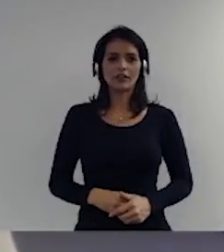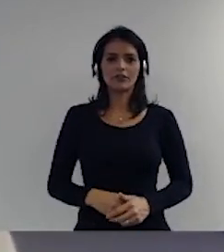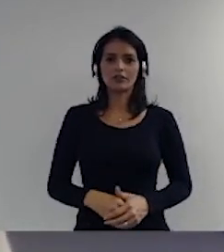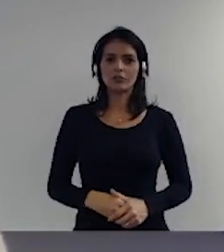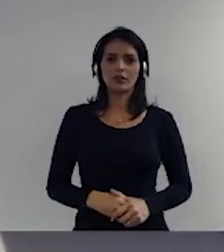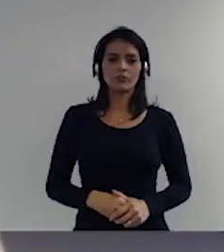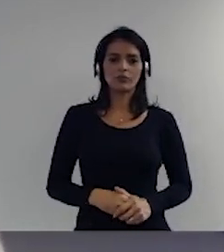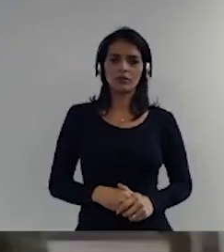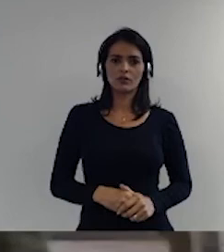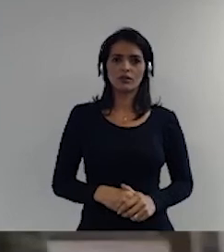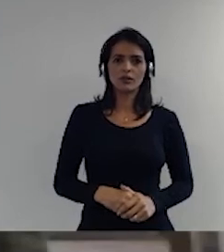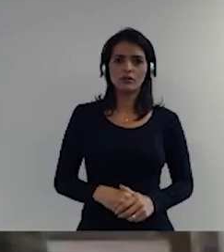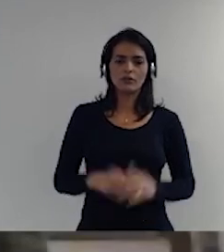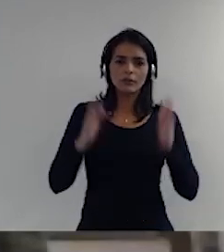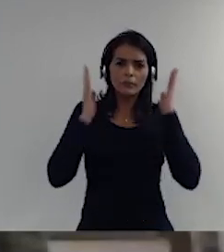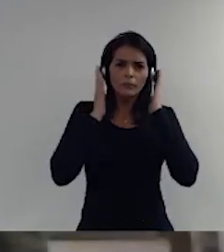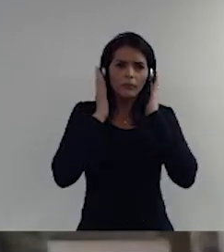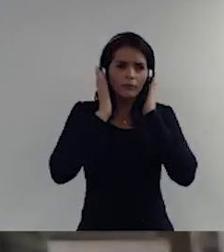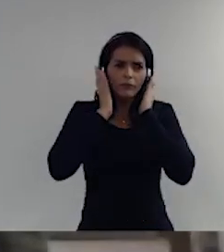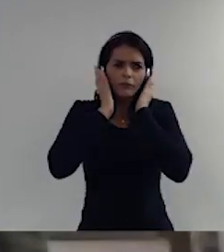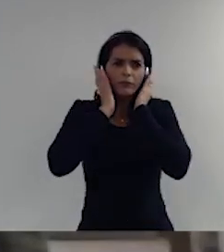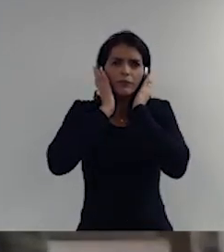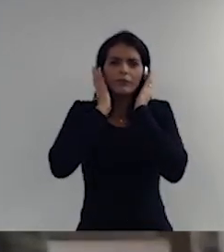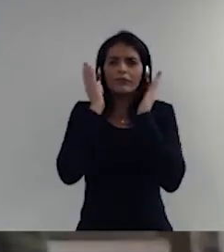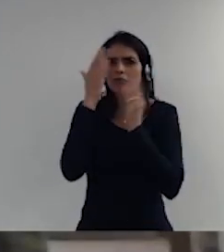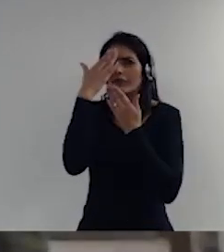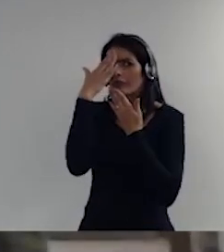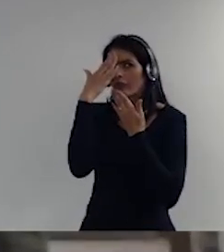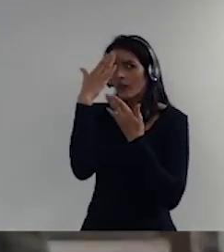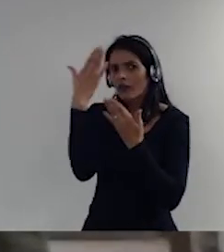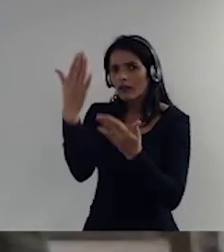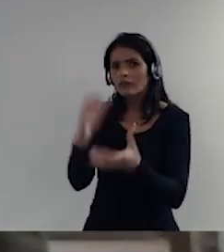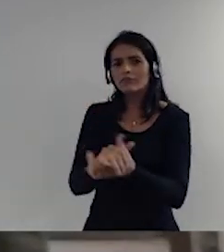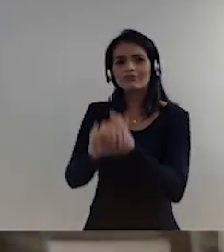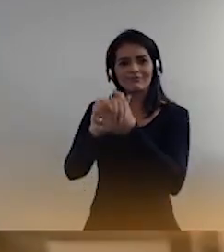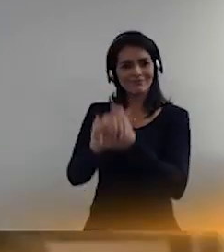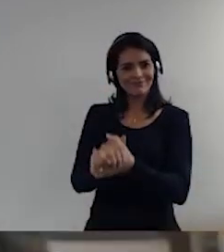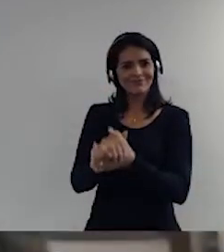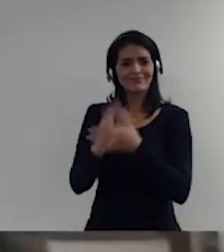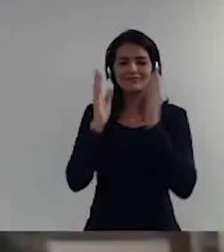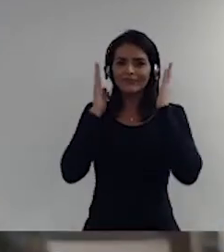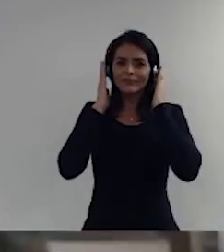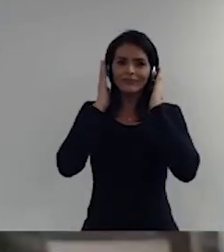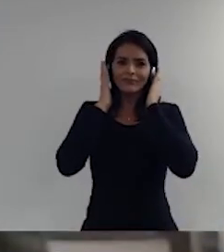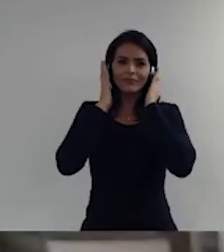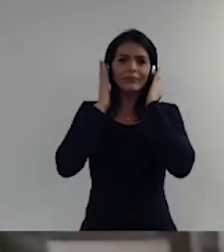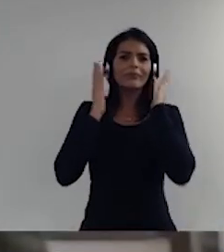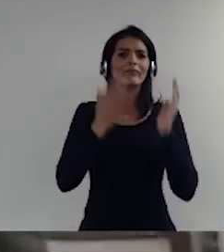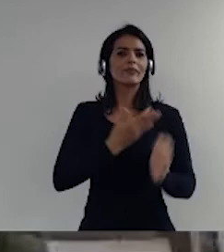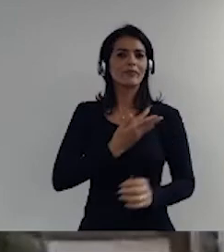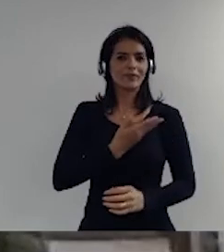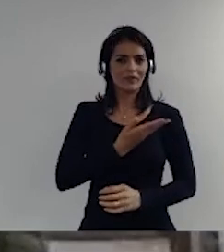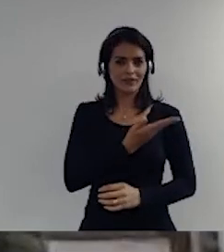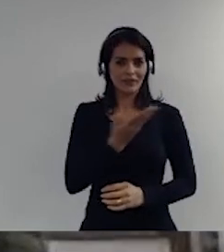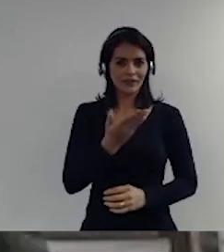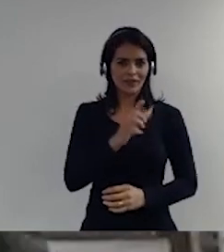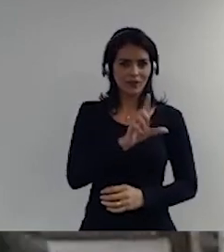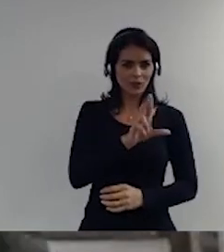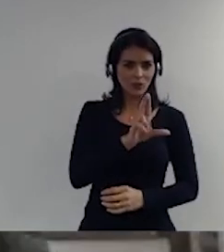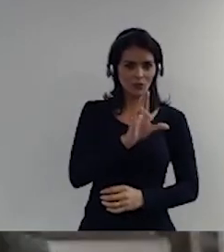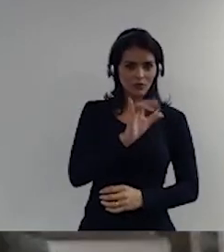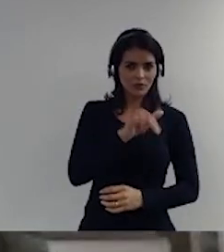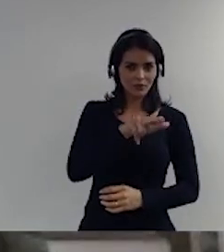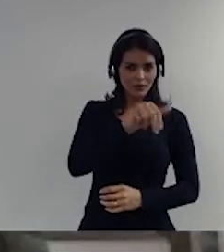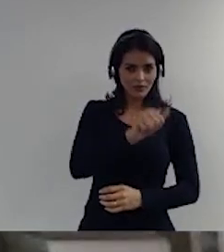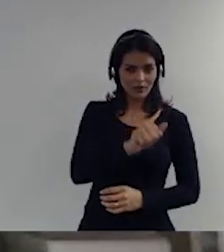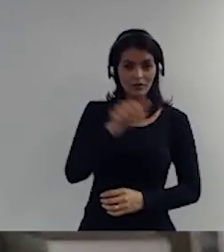ouvir. Doutora Ana Lúcia, muito obrigado, quero saudá-la aqui e igualmente aos meus colegas, doutora Luciana